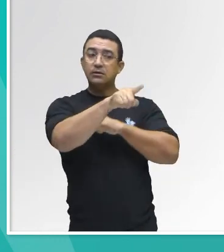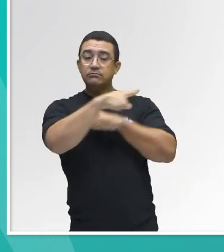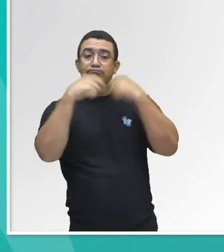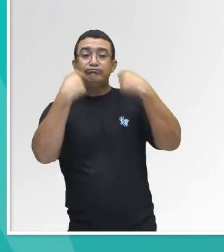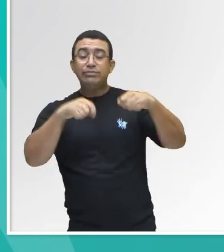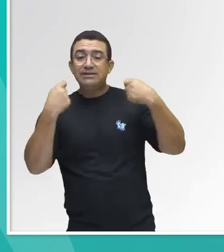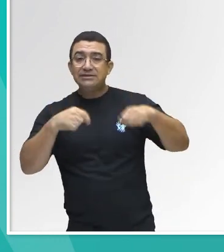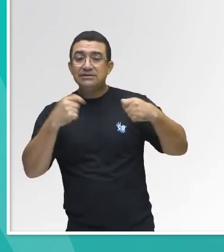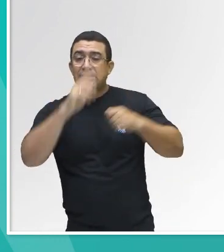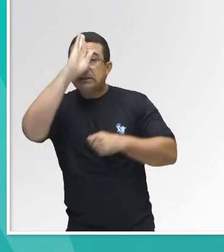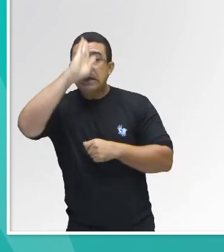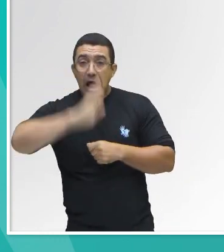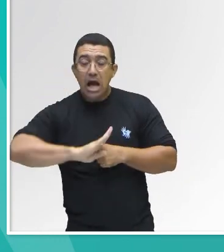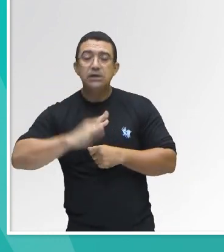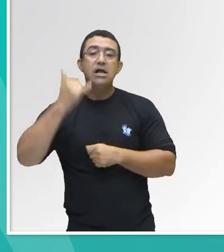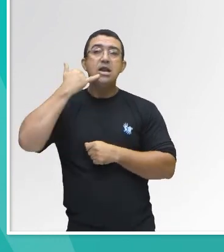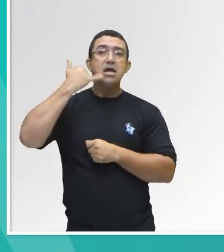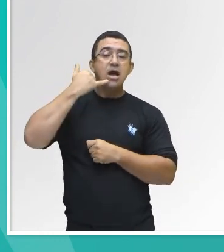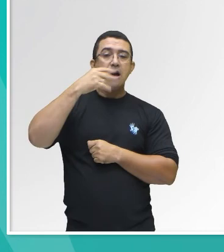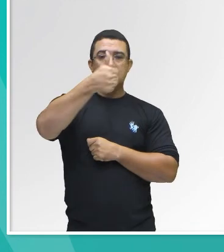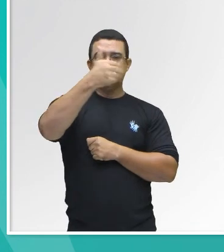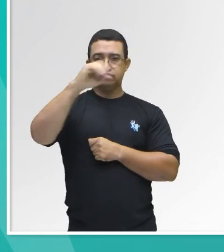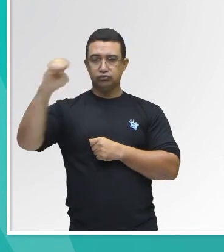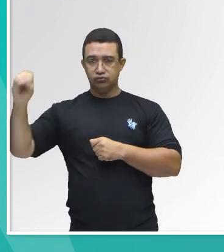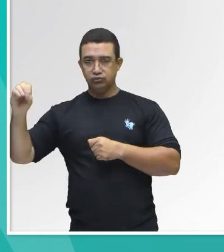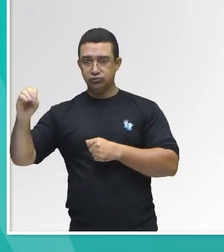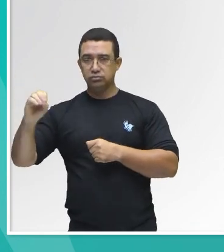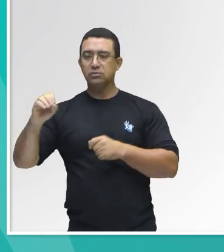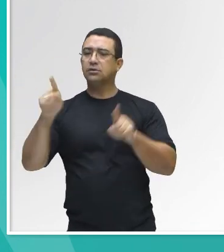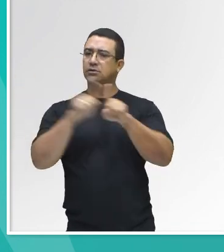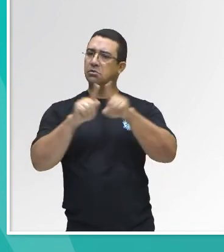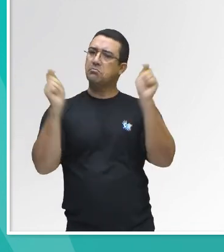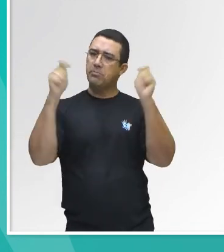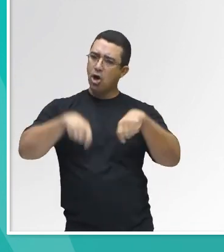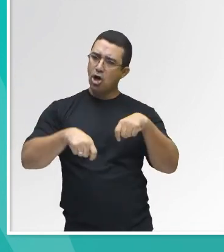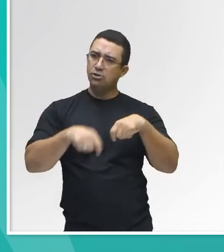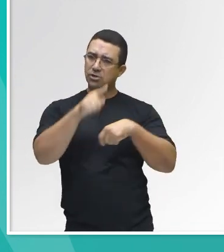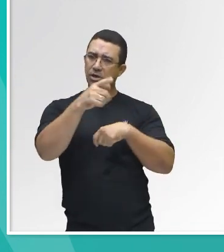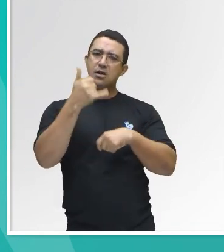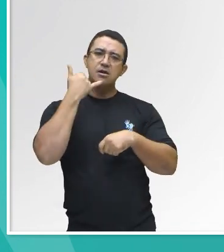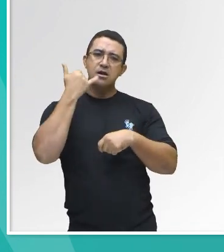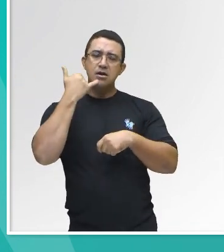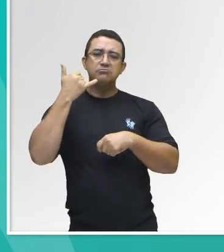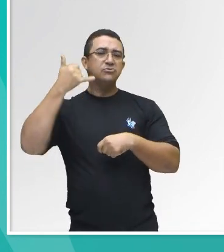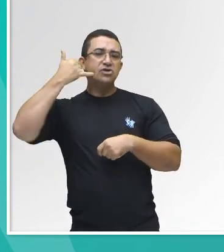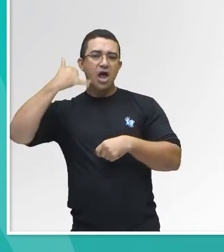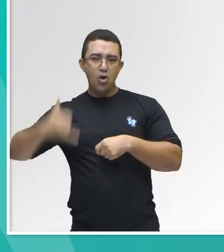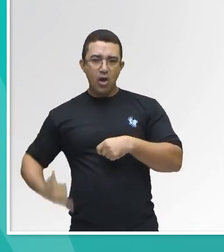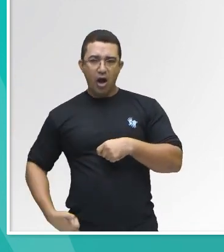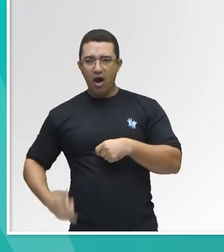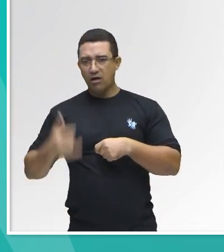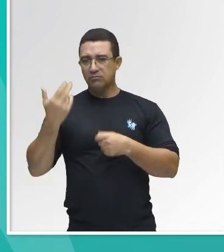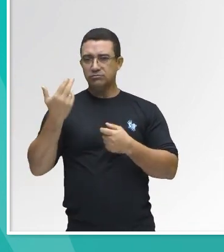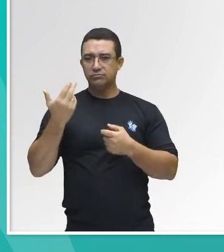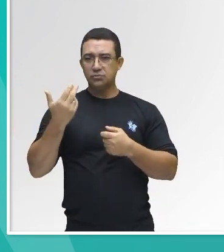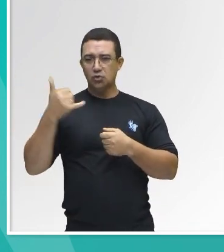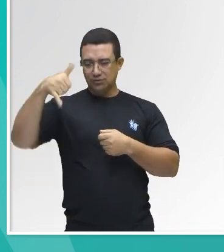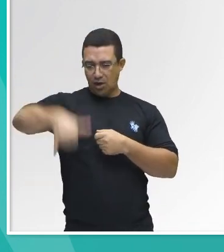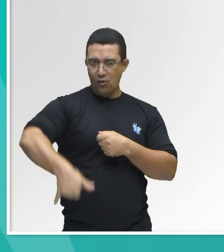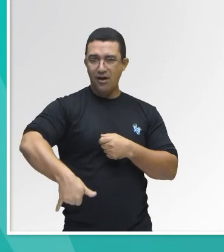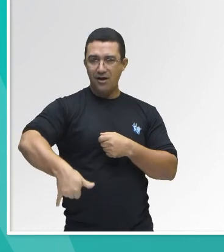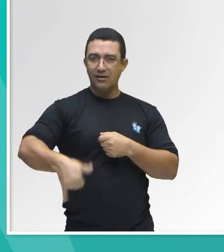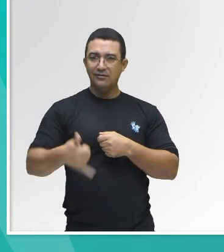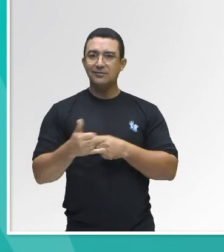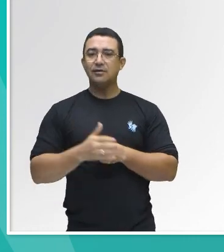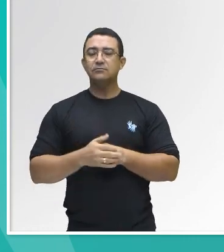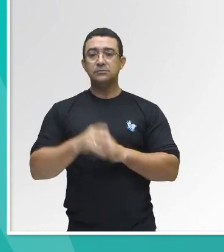ligar gratuitamente para a linha 100 e pode ligar de um telefone fixo ou de um celular. Esse texto ele